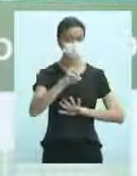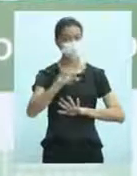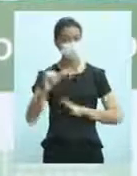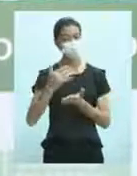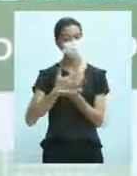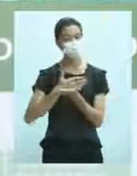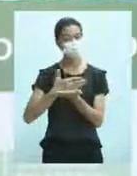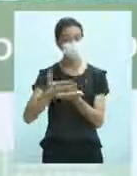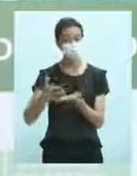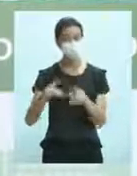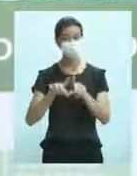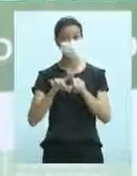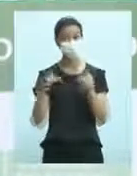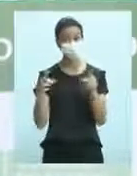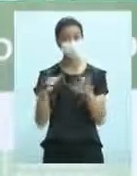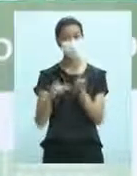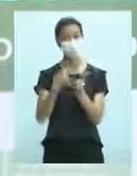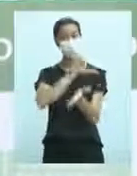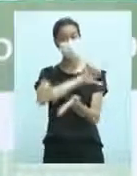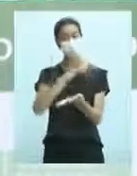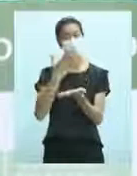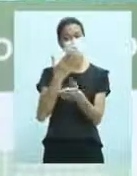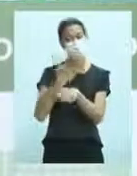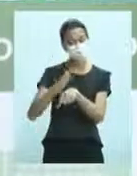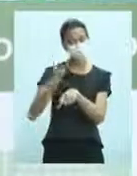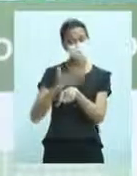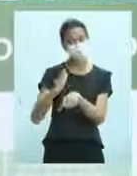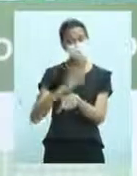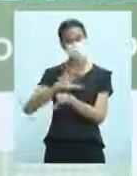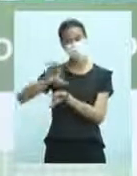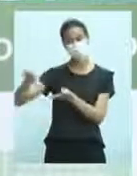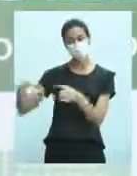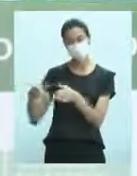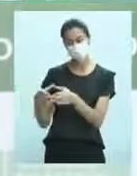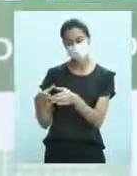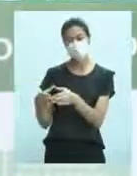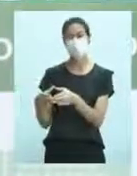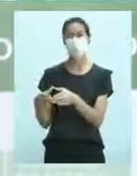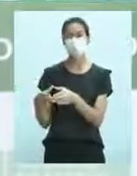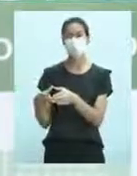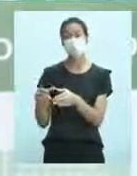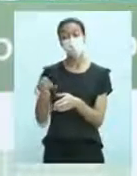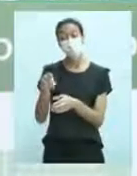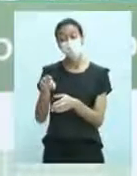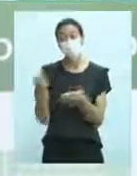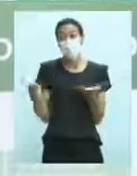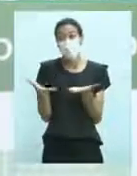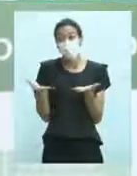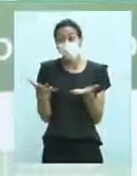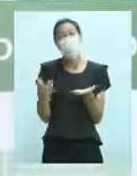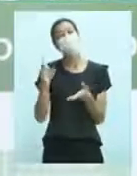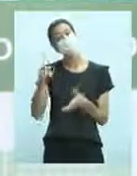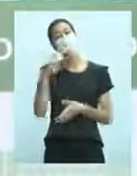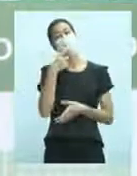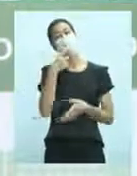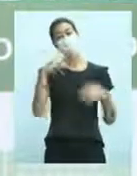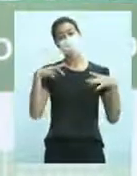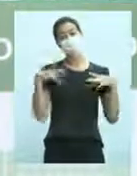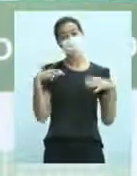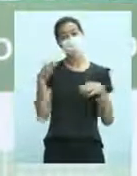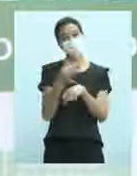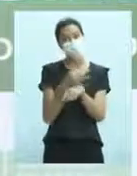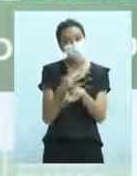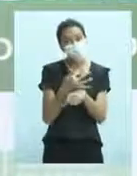feito esse mês nesses últimos dias dessa semana já tivemos um dos feriados se prolongar